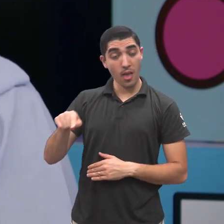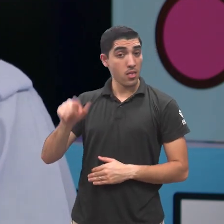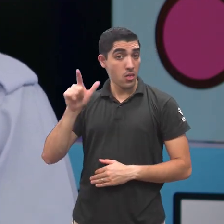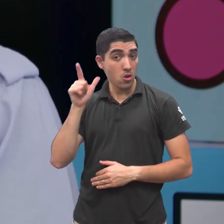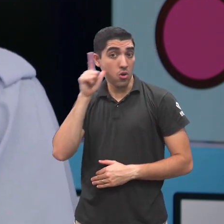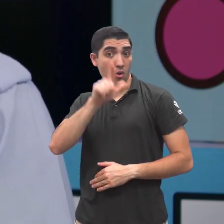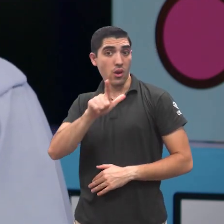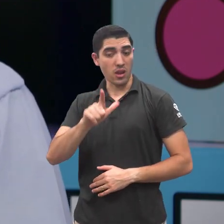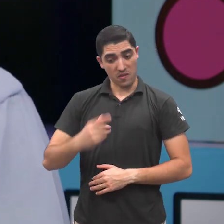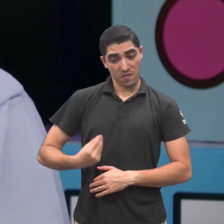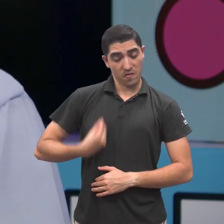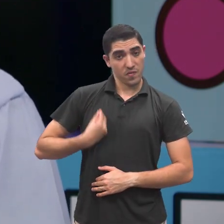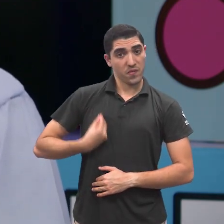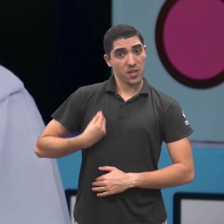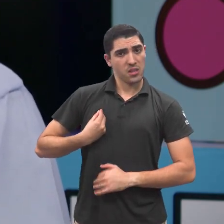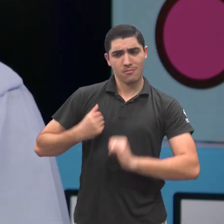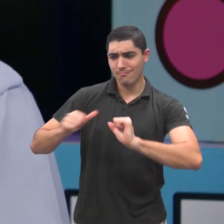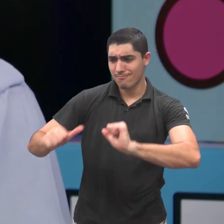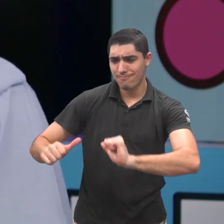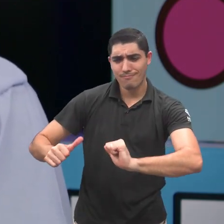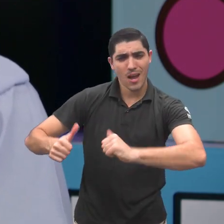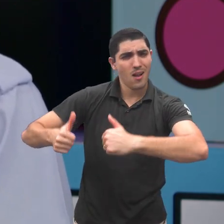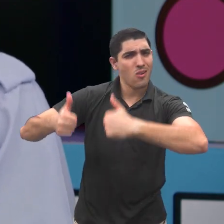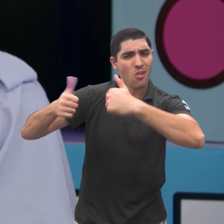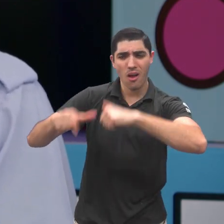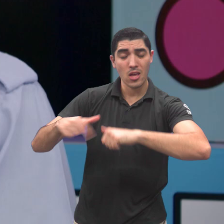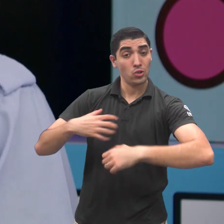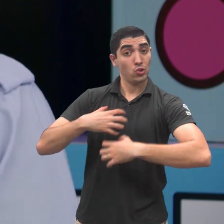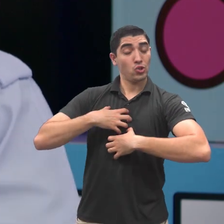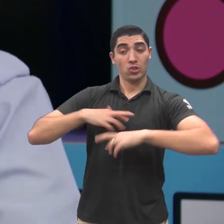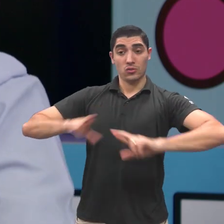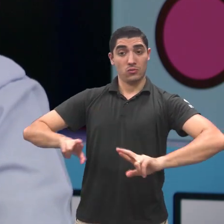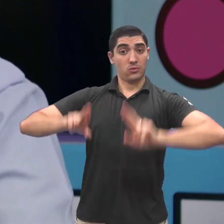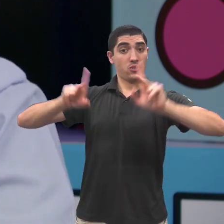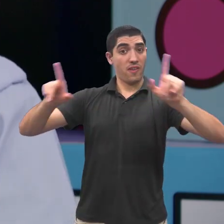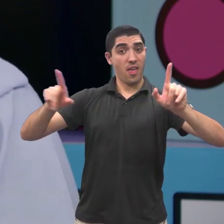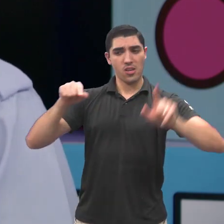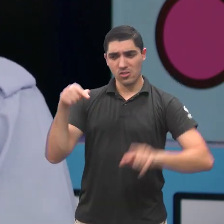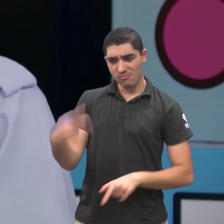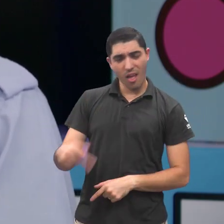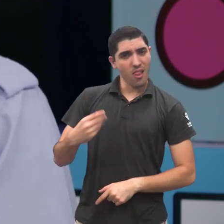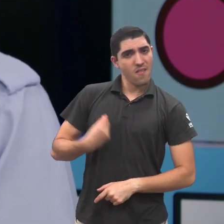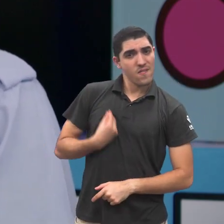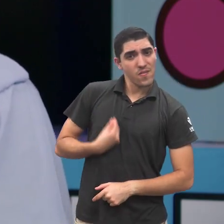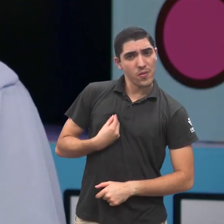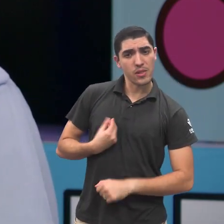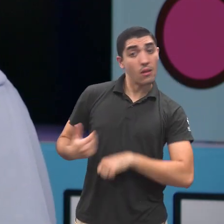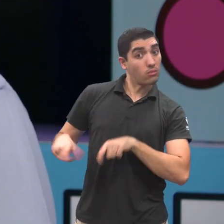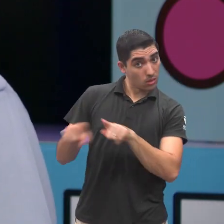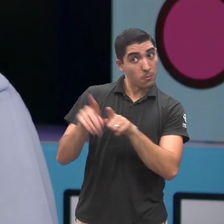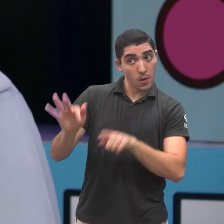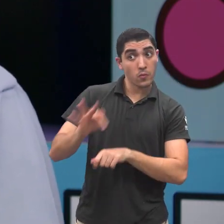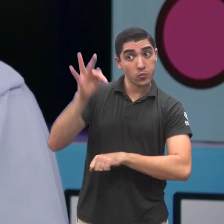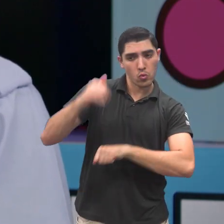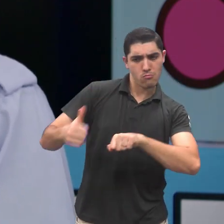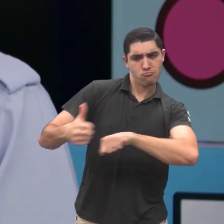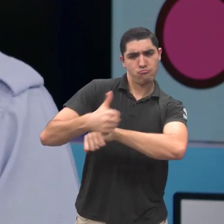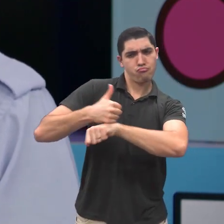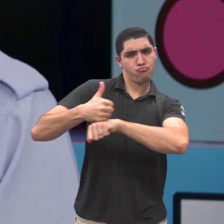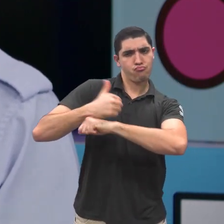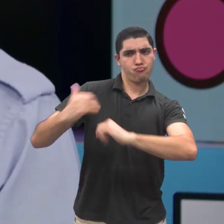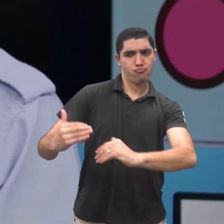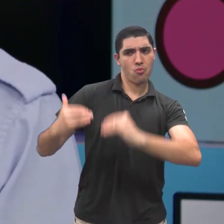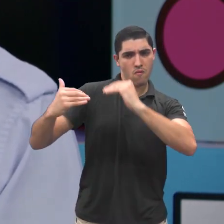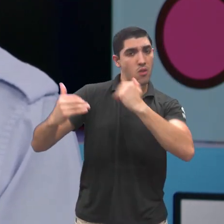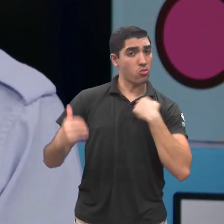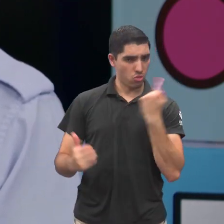ele um diferencial, né? Um diferencial na sua vida profissional, inclusive. Nós